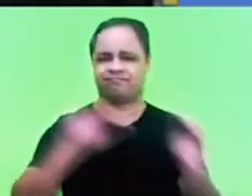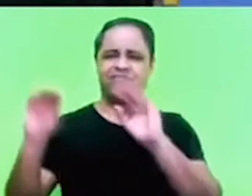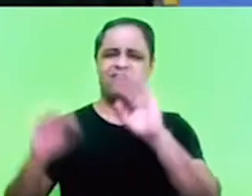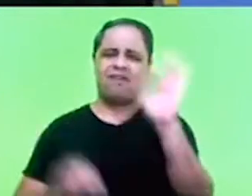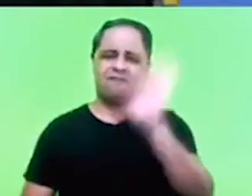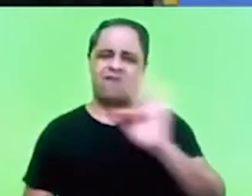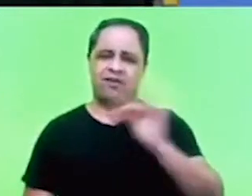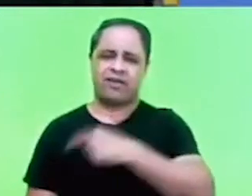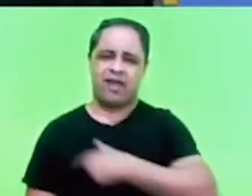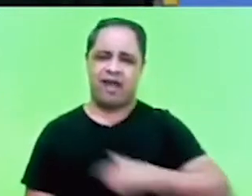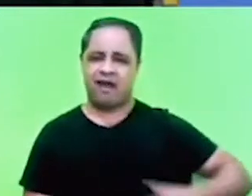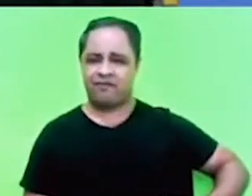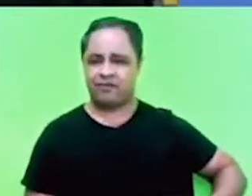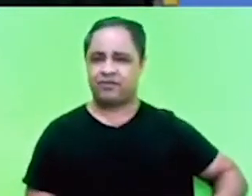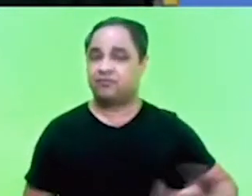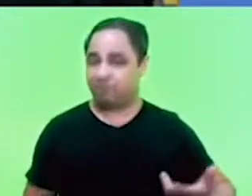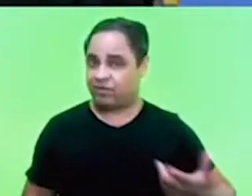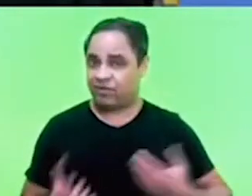é criar isso aqui.